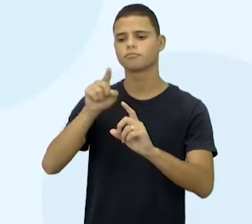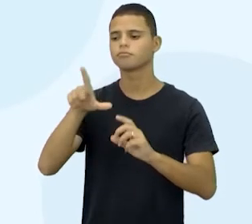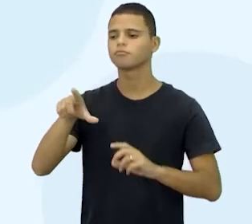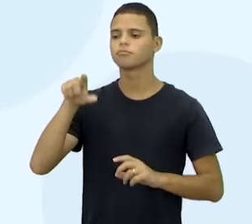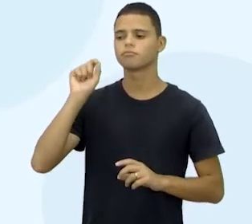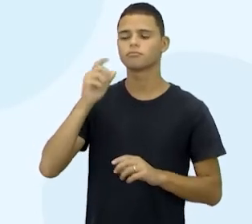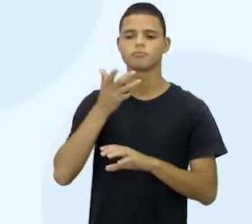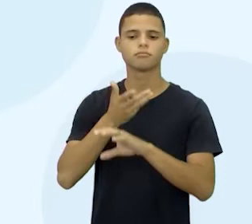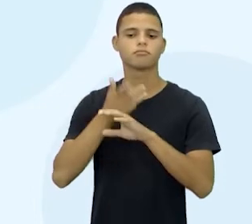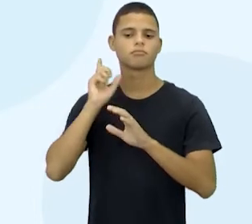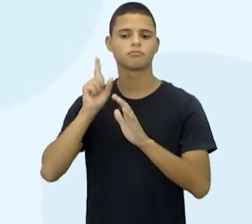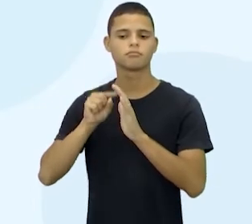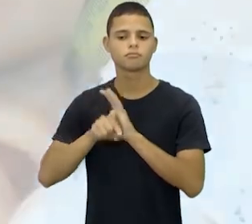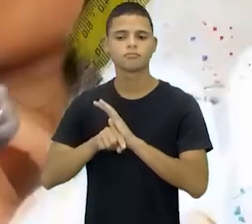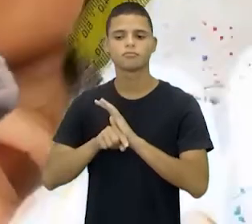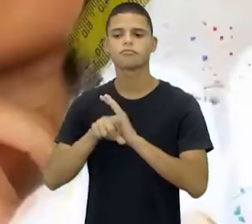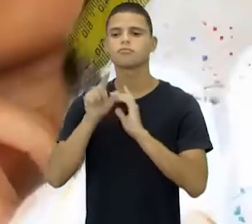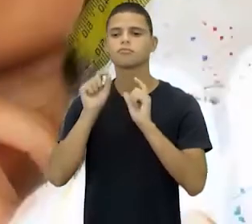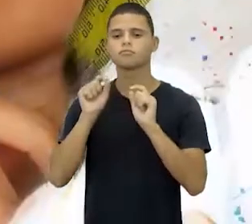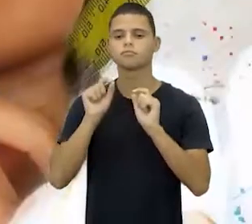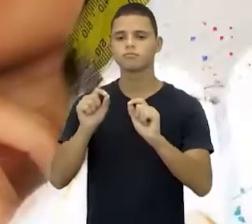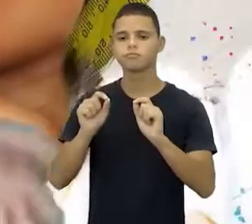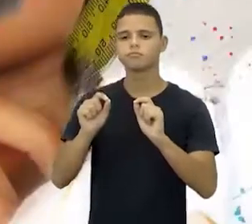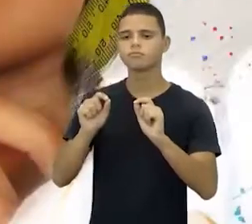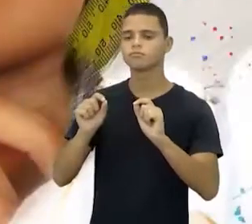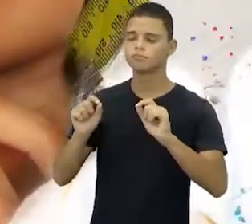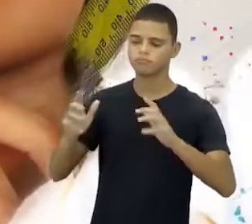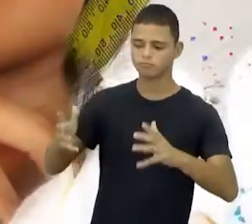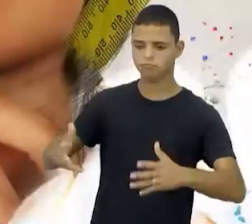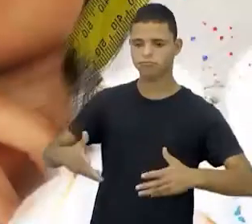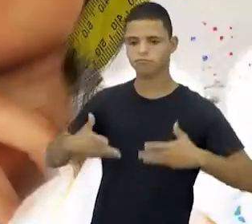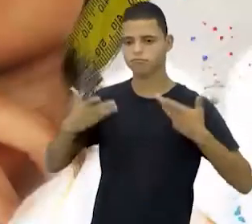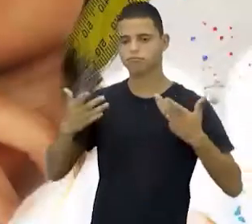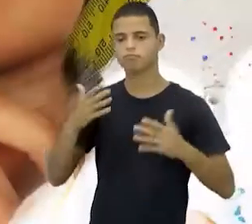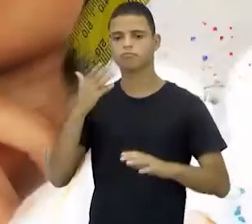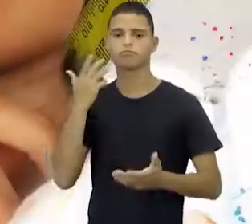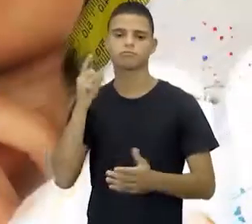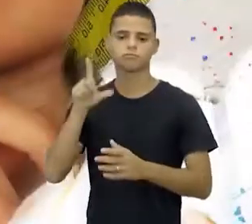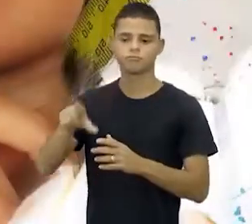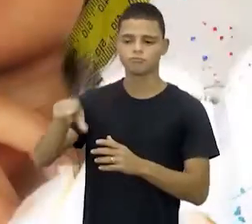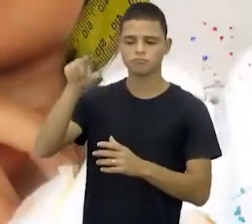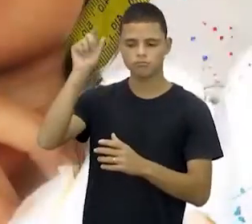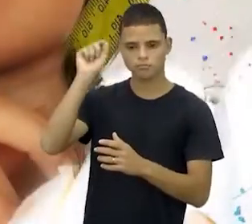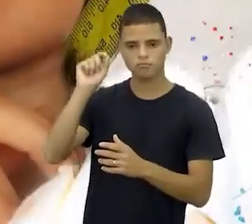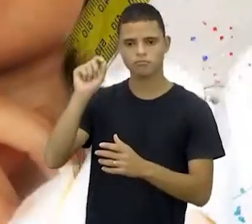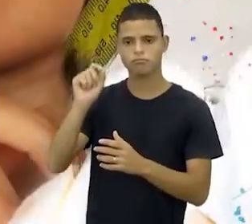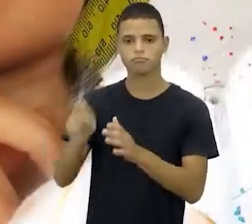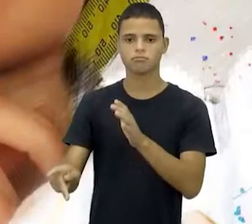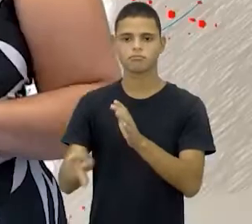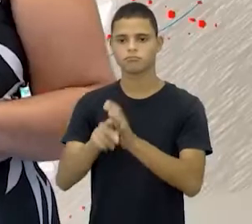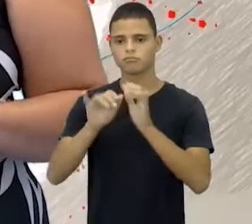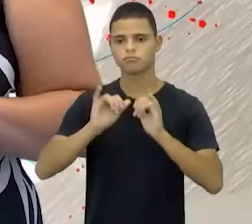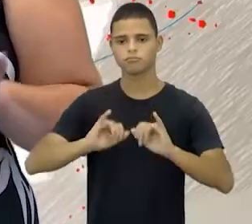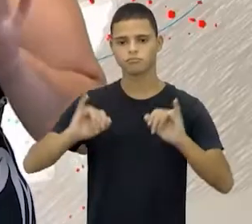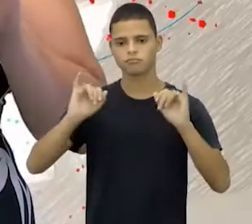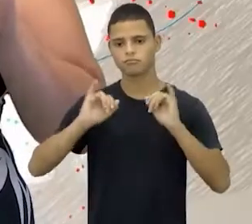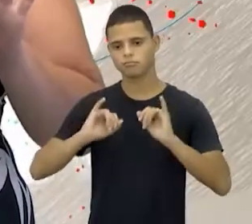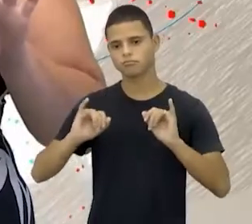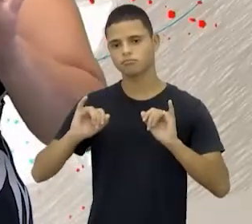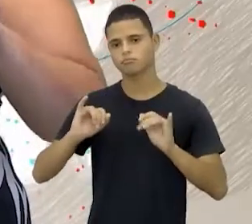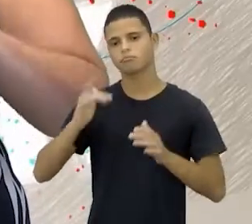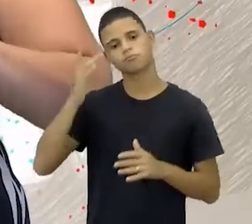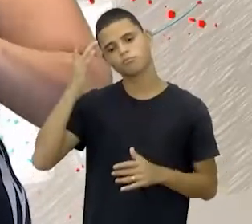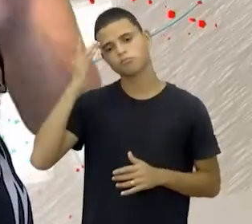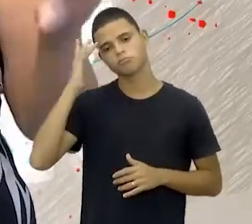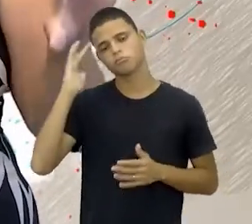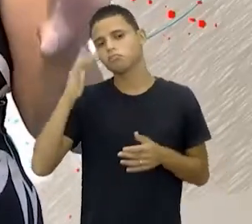Prof. Fernanda, o que você acha que motiva um estudante a escolher o aprofundamento criação e comunicação publicitária? Eu acho que primeira coisa, eu